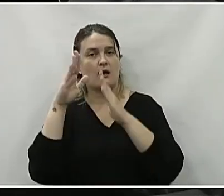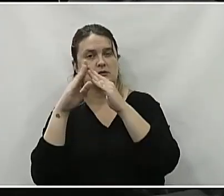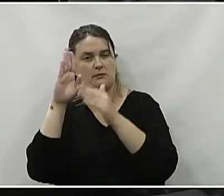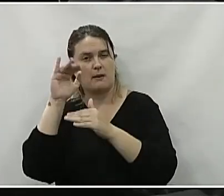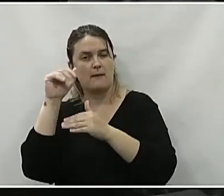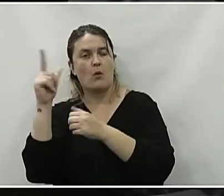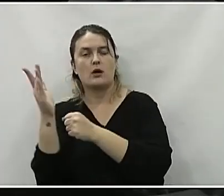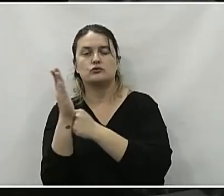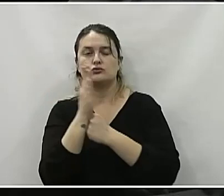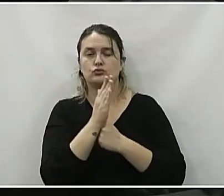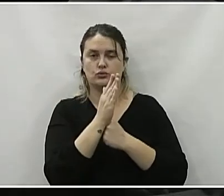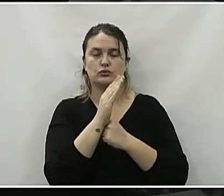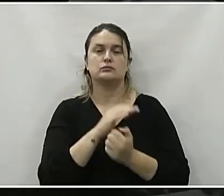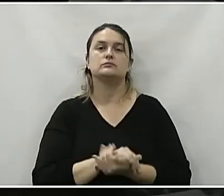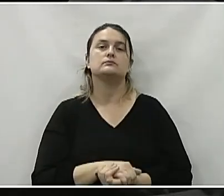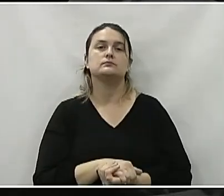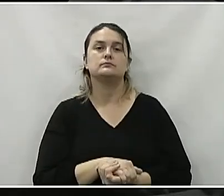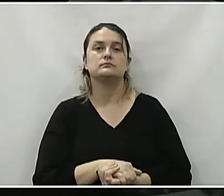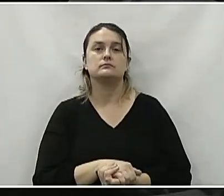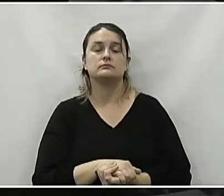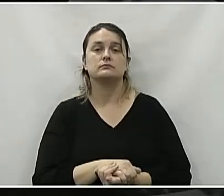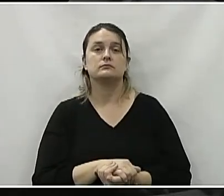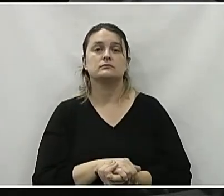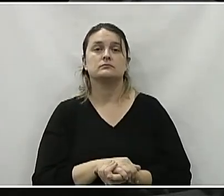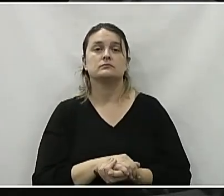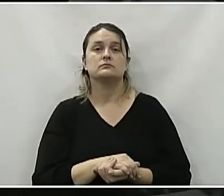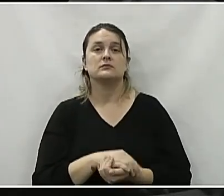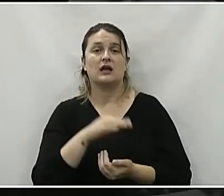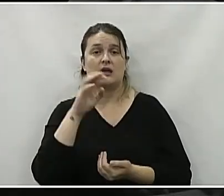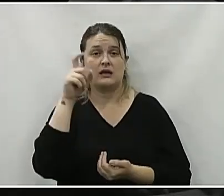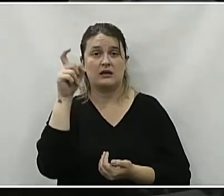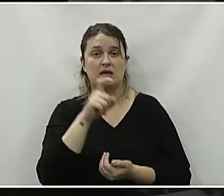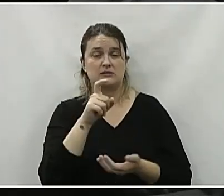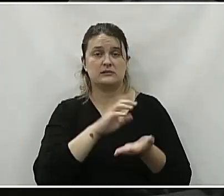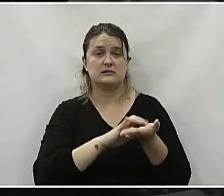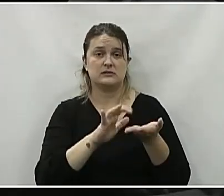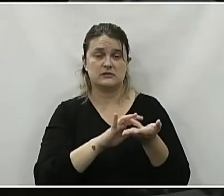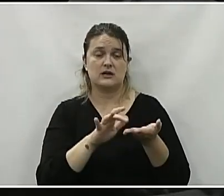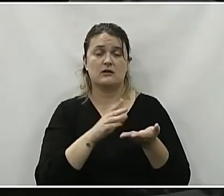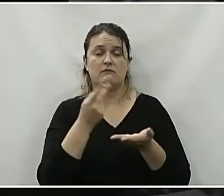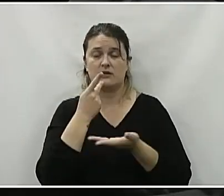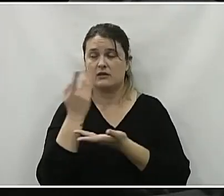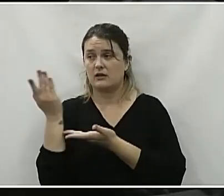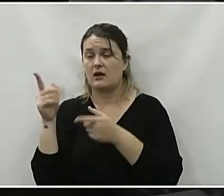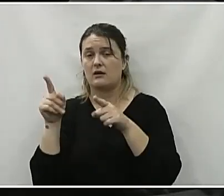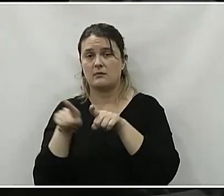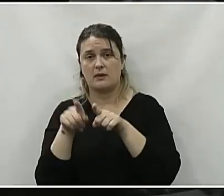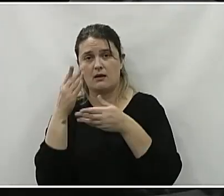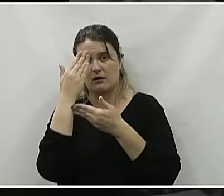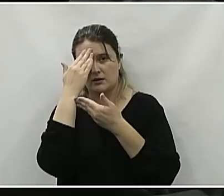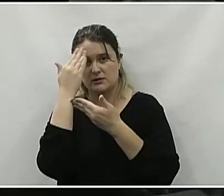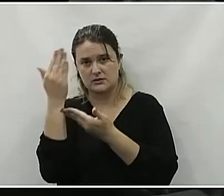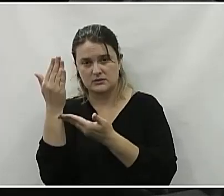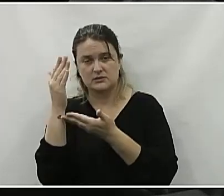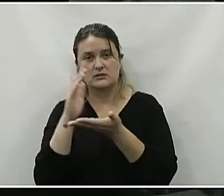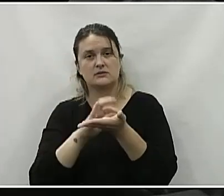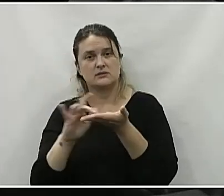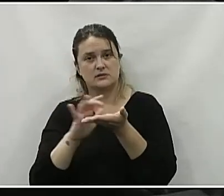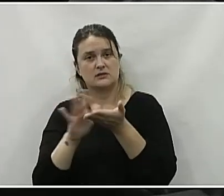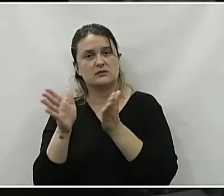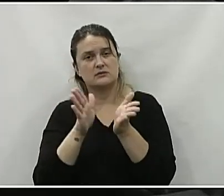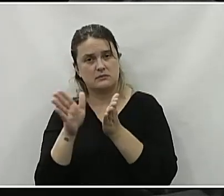muito. Para colaborar com o ex-secretário, agora vereador Corduva Neto, dizer e agradecer toda a parceria também com a